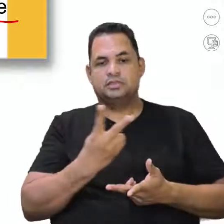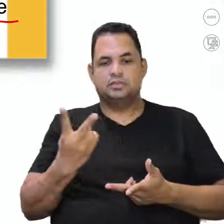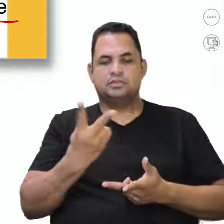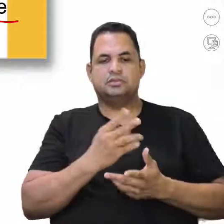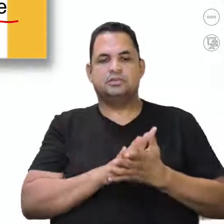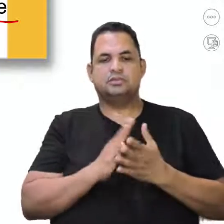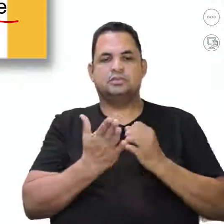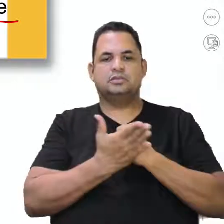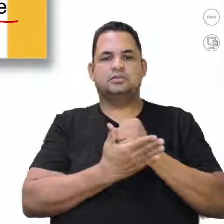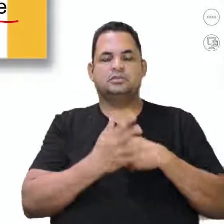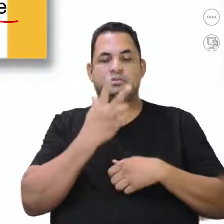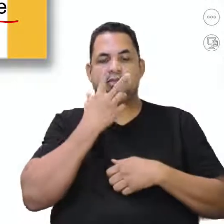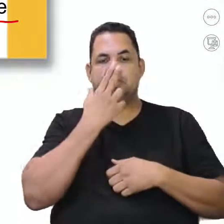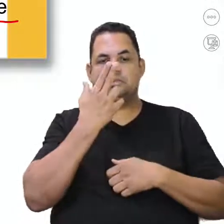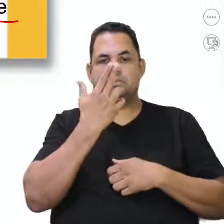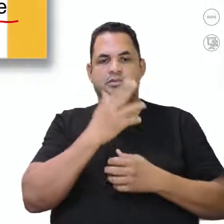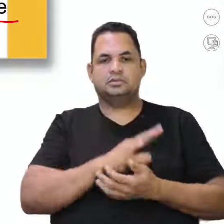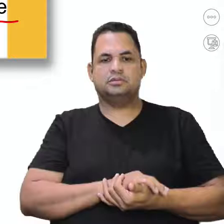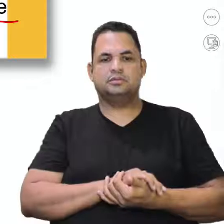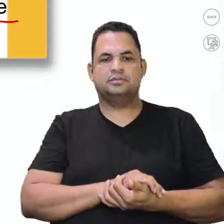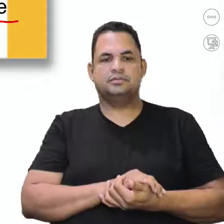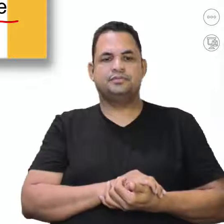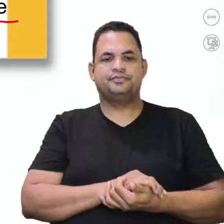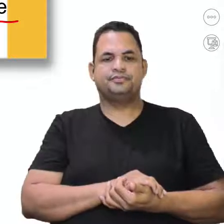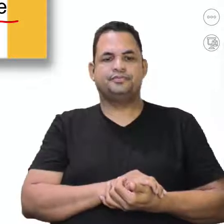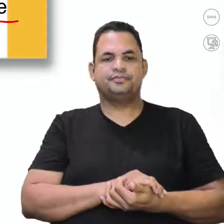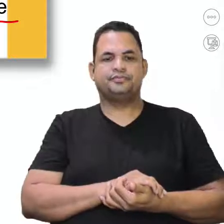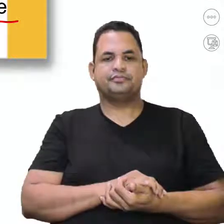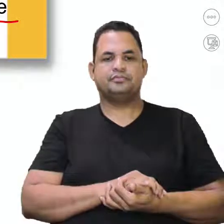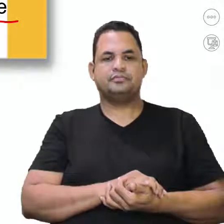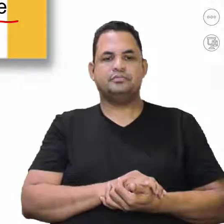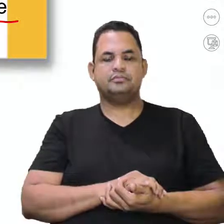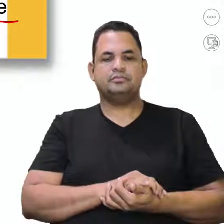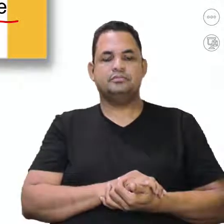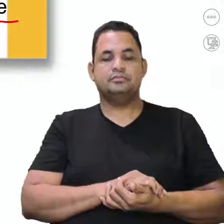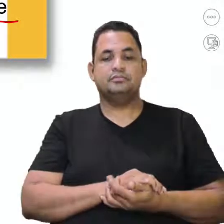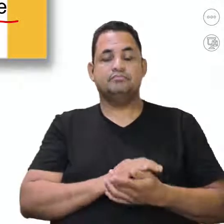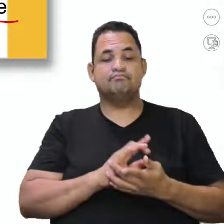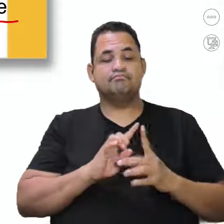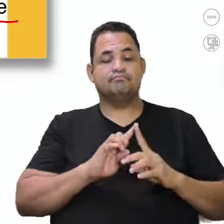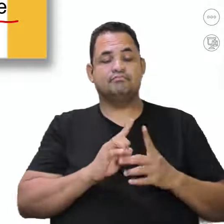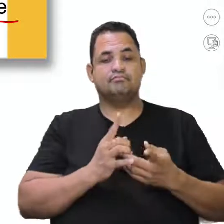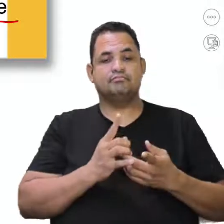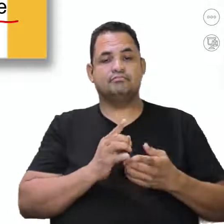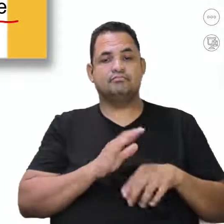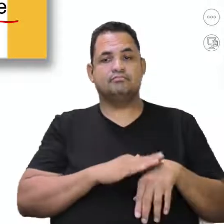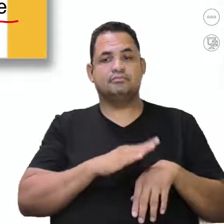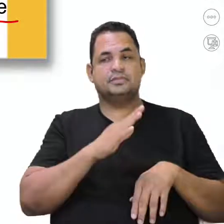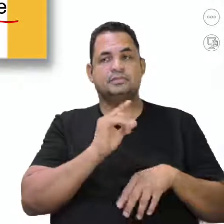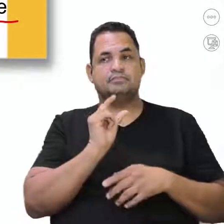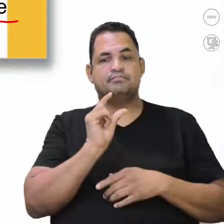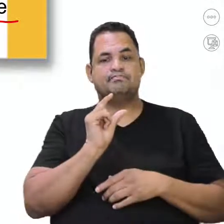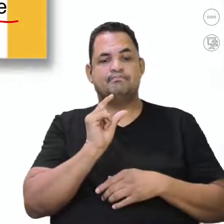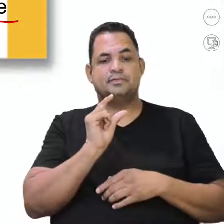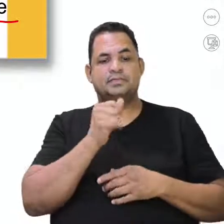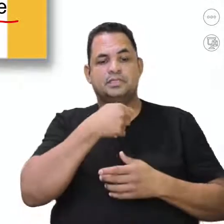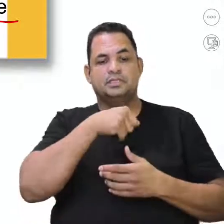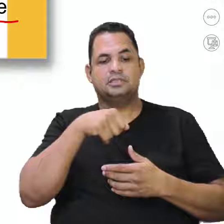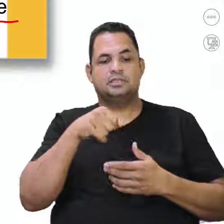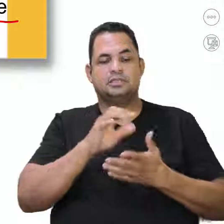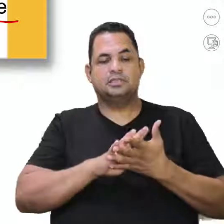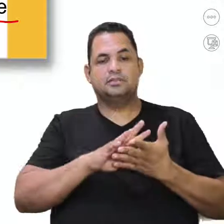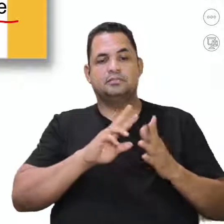duas, elas são bastante parecidas, ó. None, no one, mais parecidas na escrita do que na pronúncia,